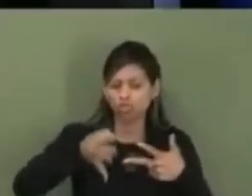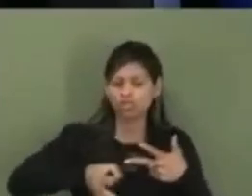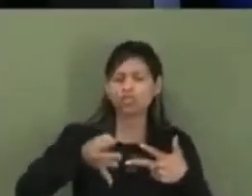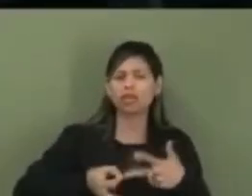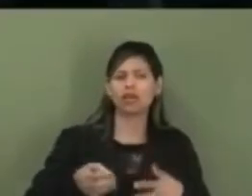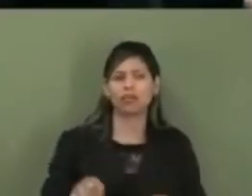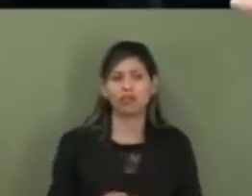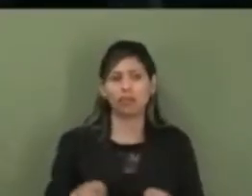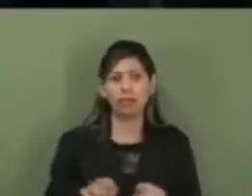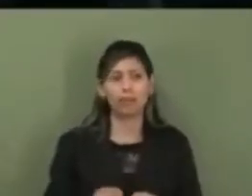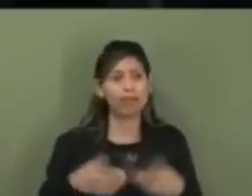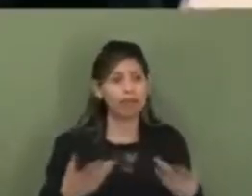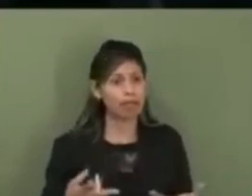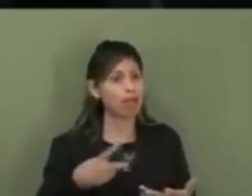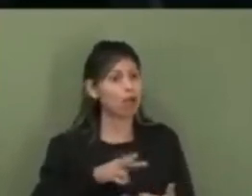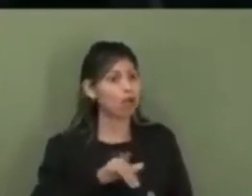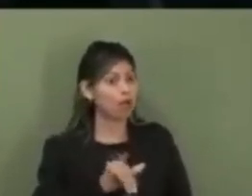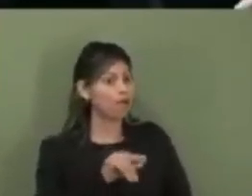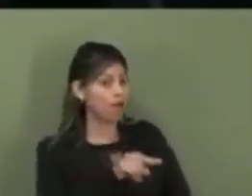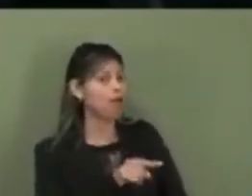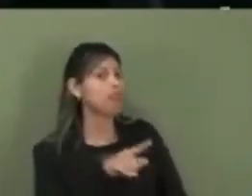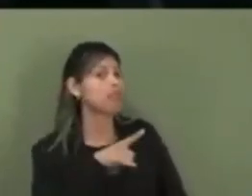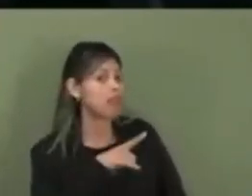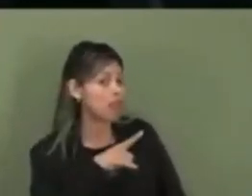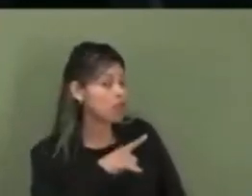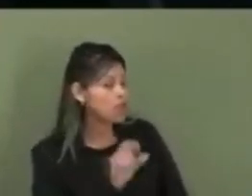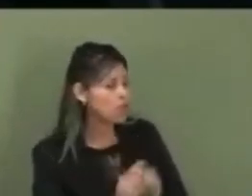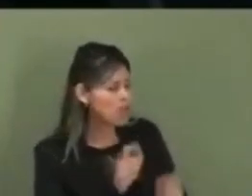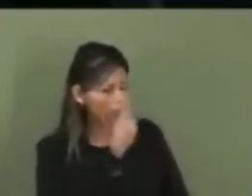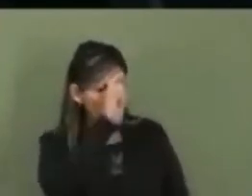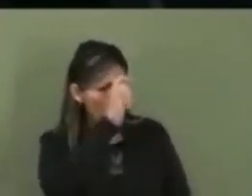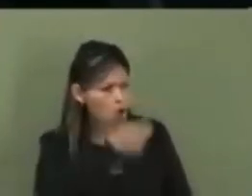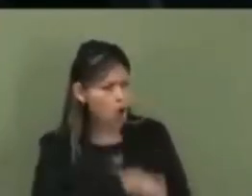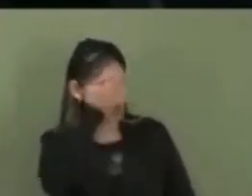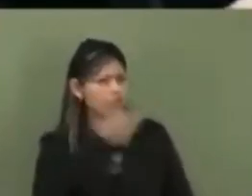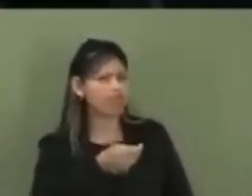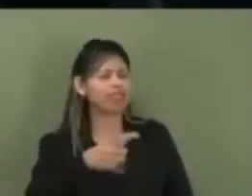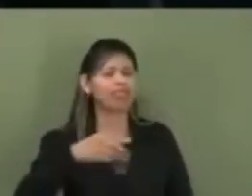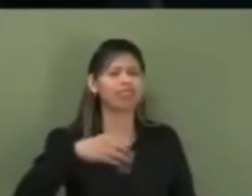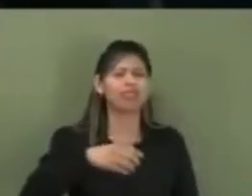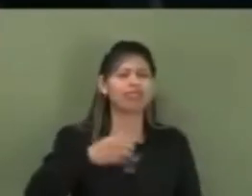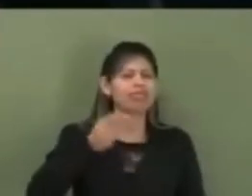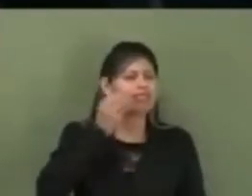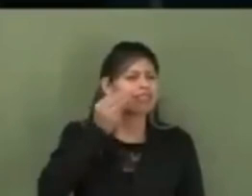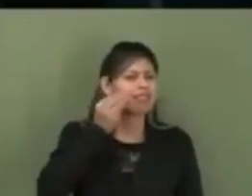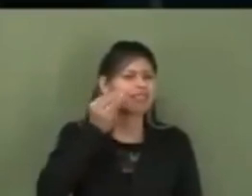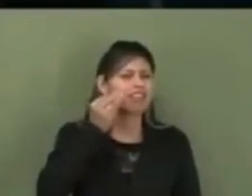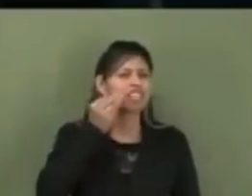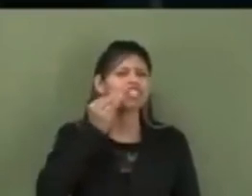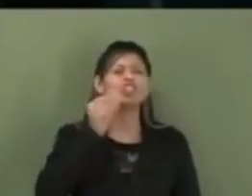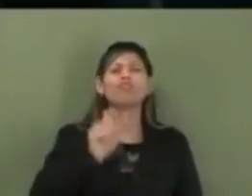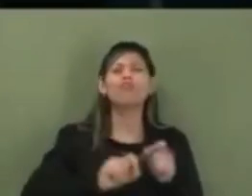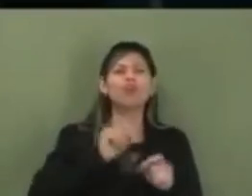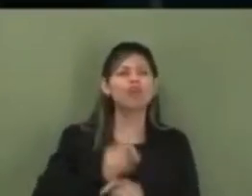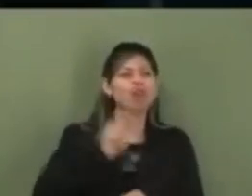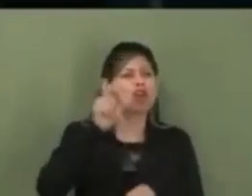aventura autoritária, essa tentativa de golpe que nós vimos no dia 8